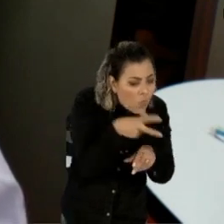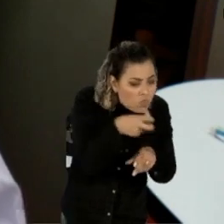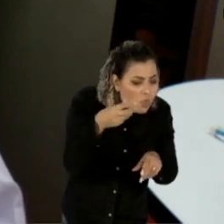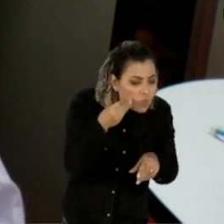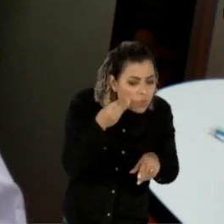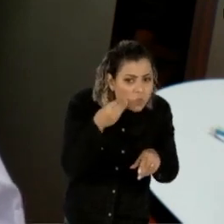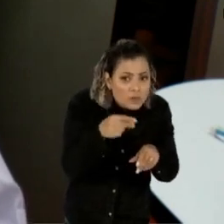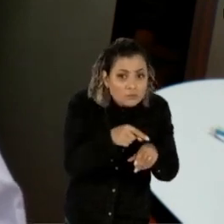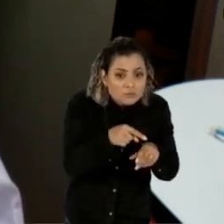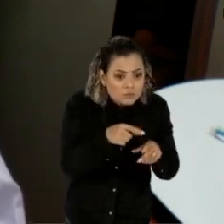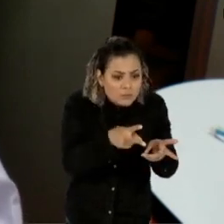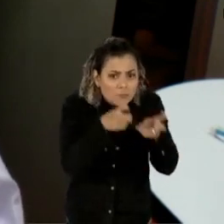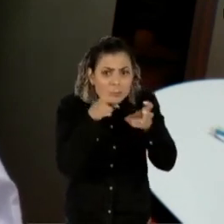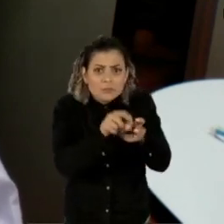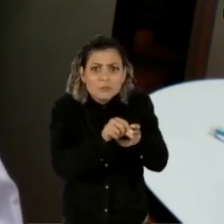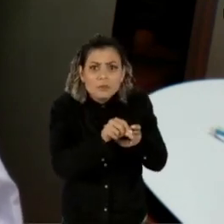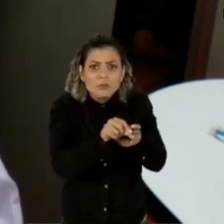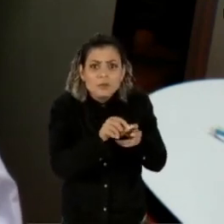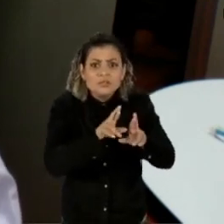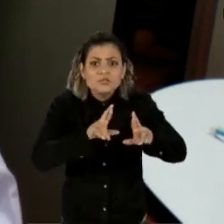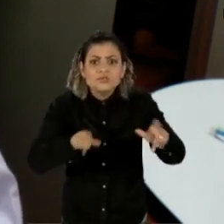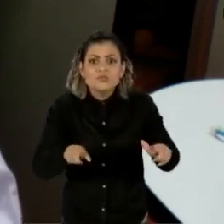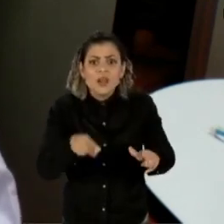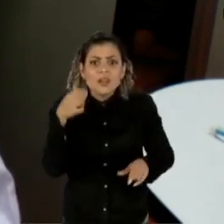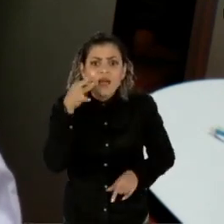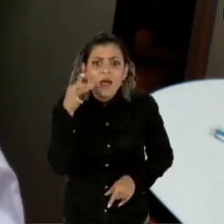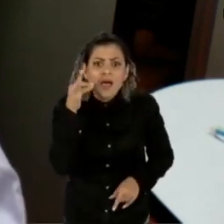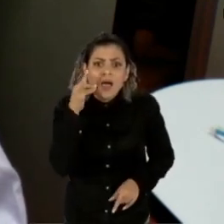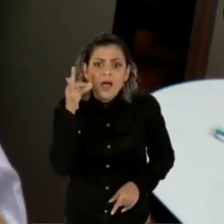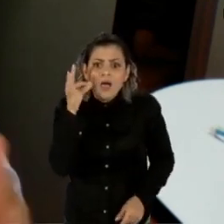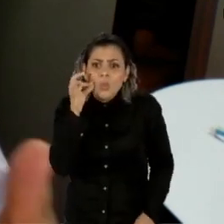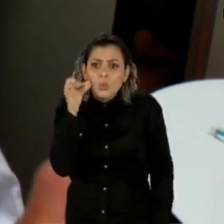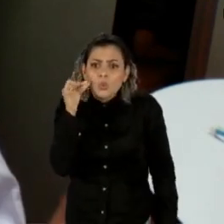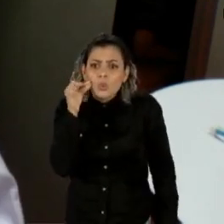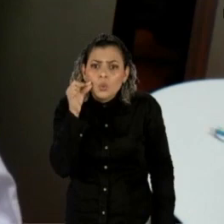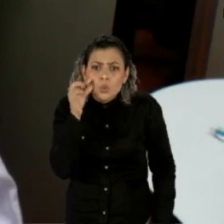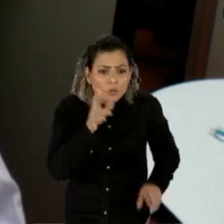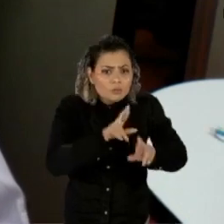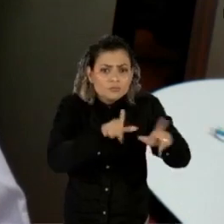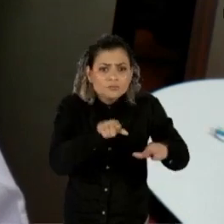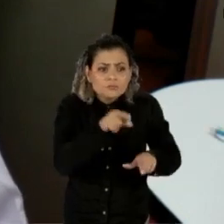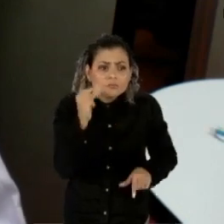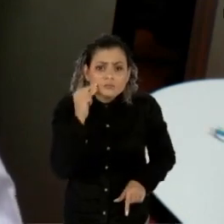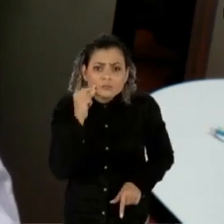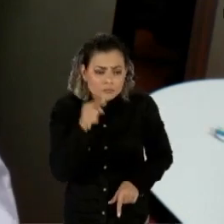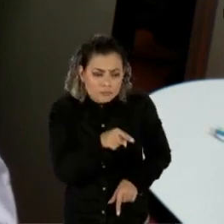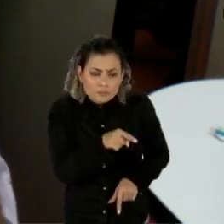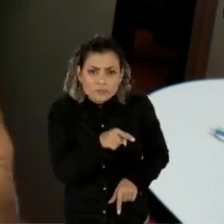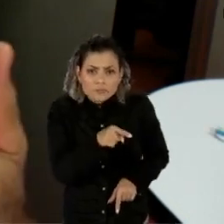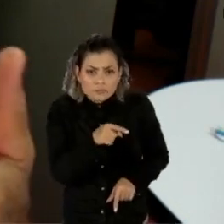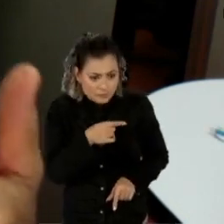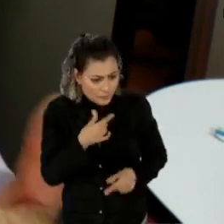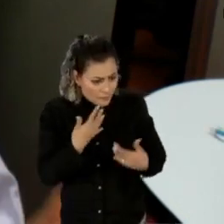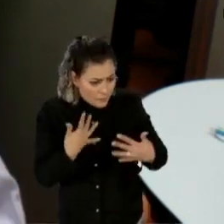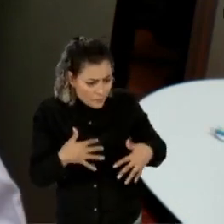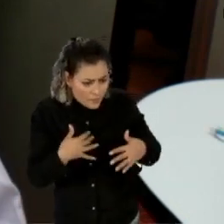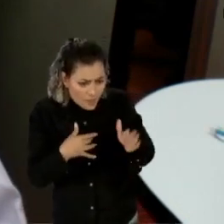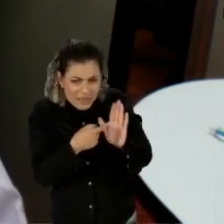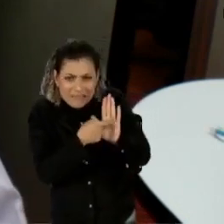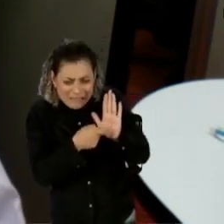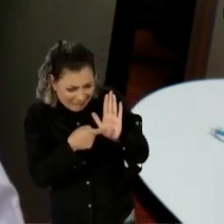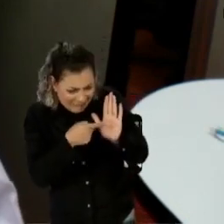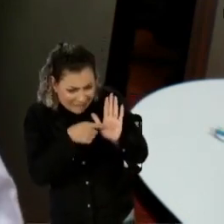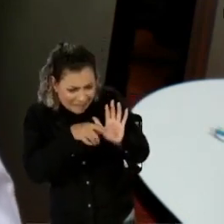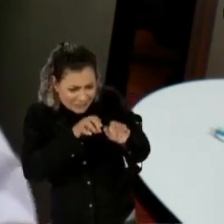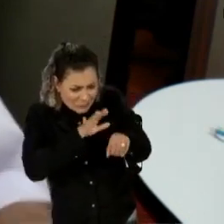si nós notamos que a infecção era muito diferente daí surgiu a história mas talvez a gente tenha contaminado esses parasitas paulo